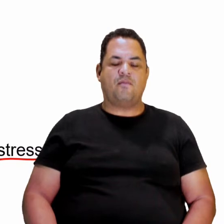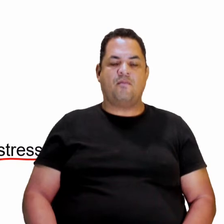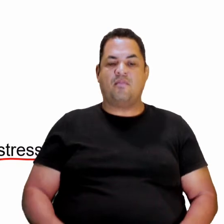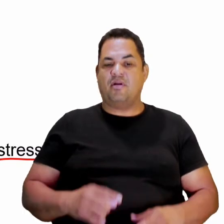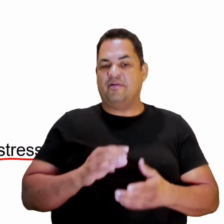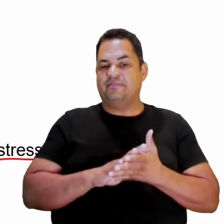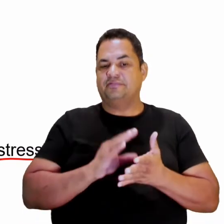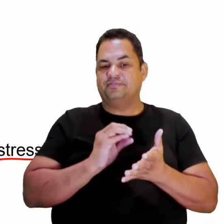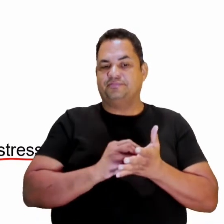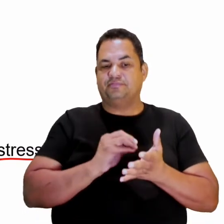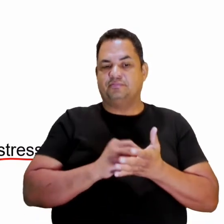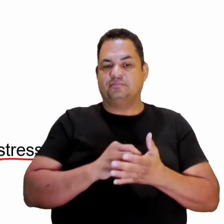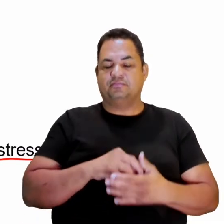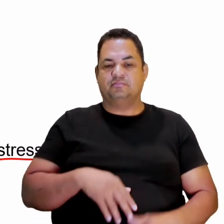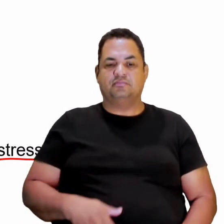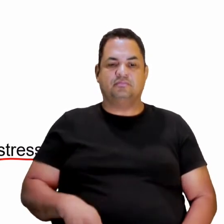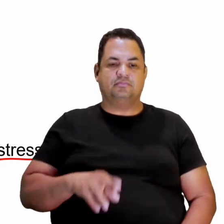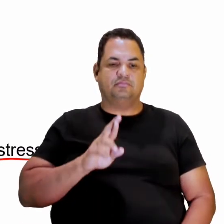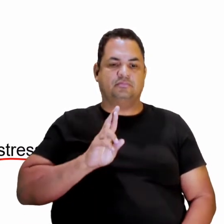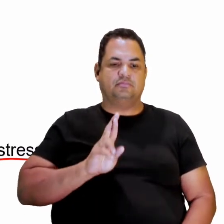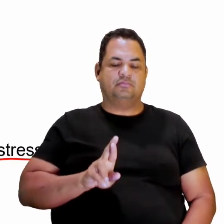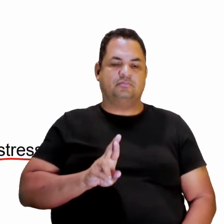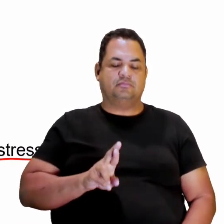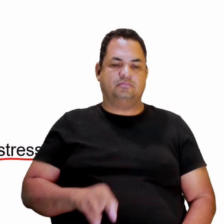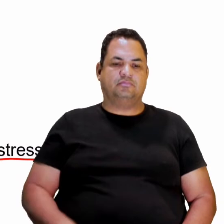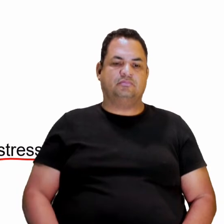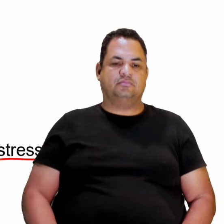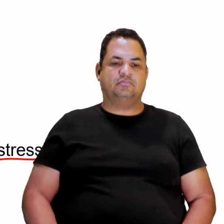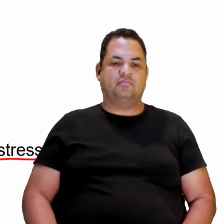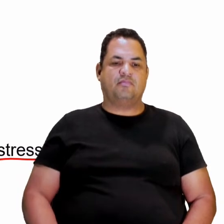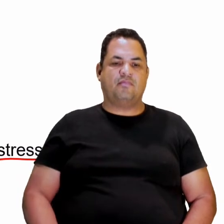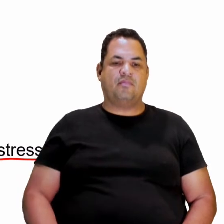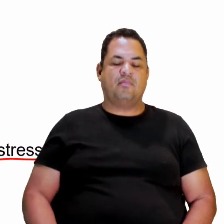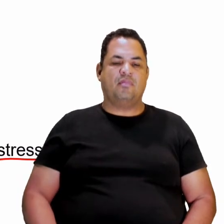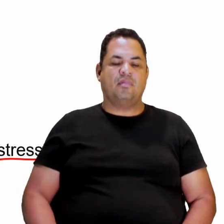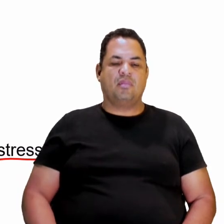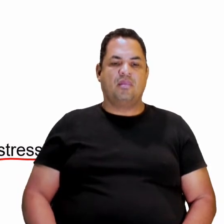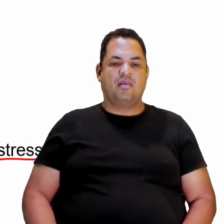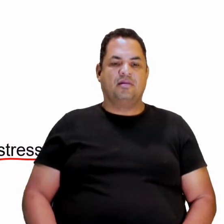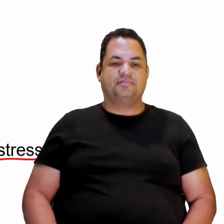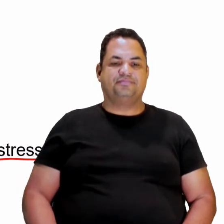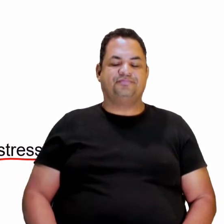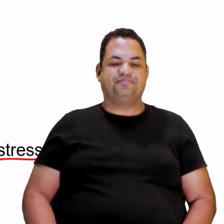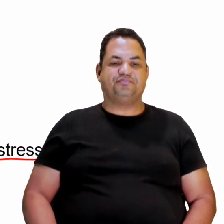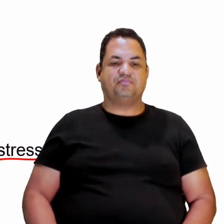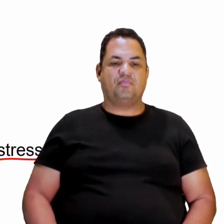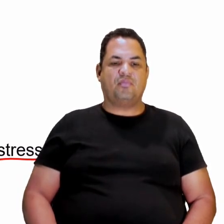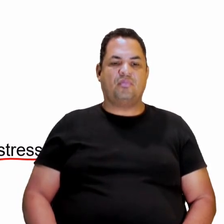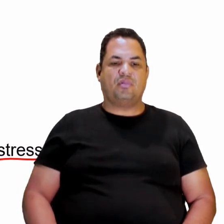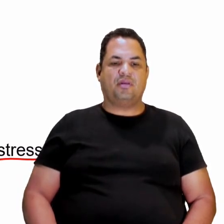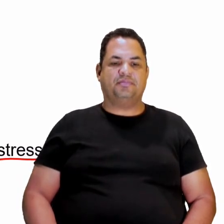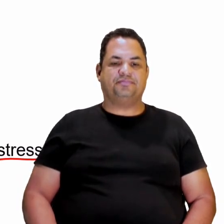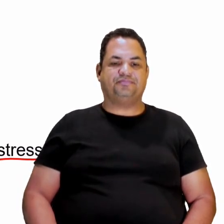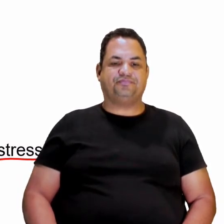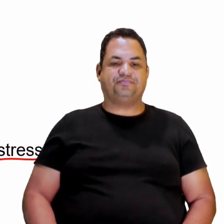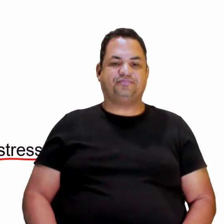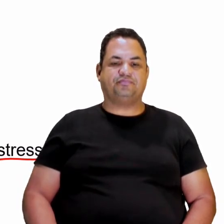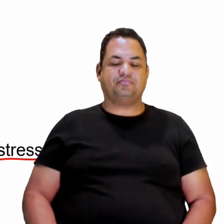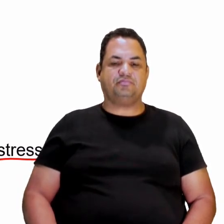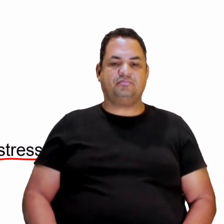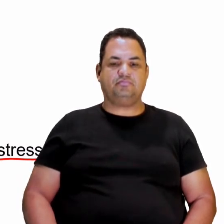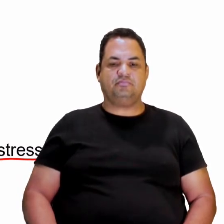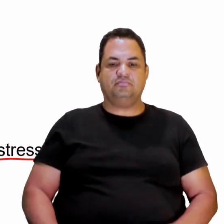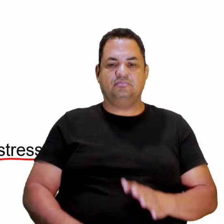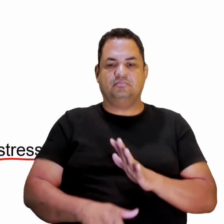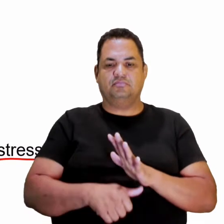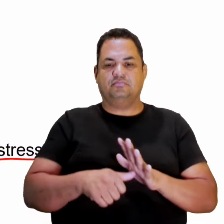aqui, vou consertar, tá bom, gente? Esse first tem um R, que é primeiro. A gente aprendeu lá na aula de ordinal que primeiro